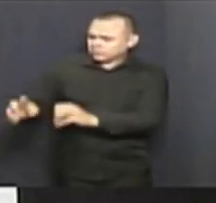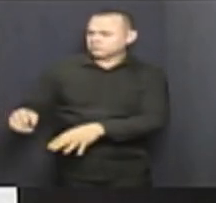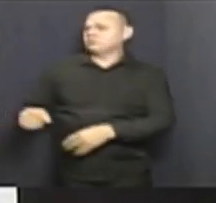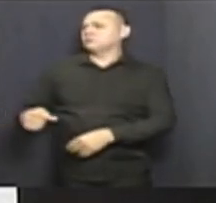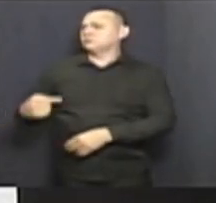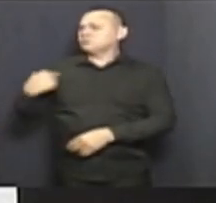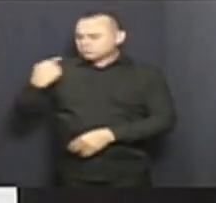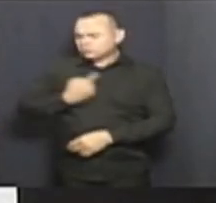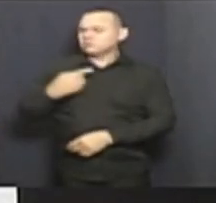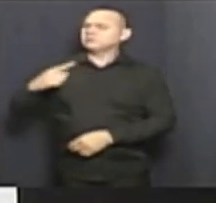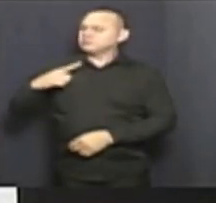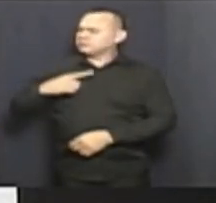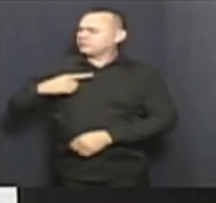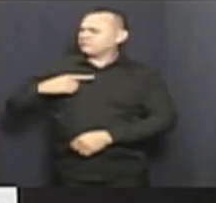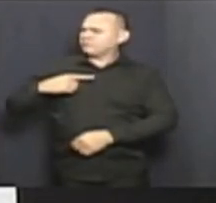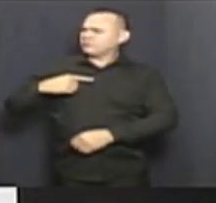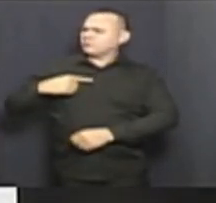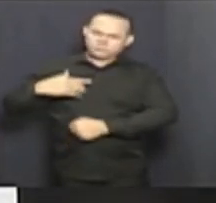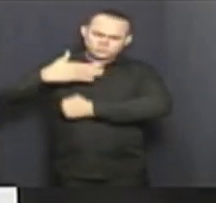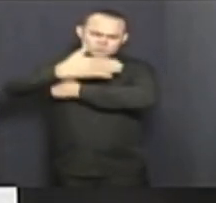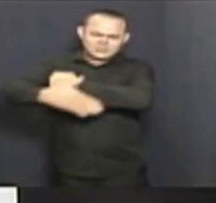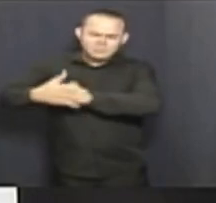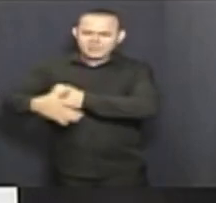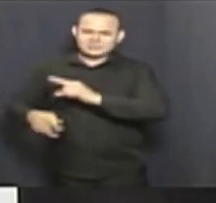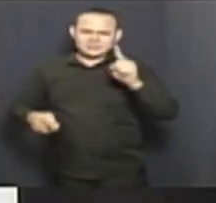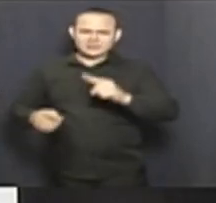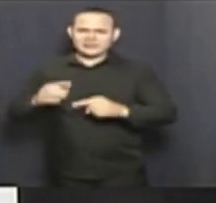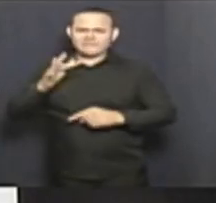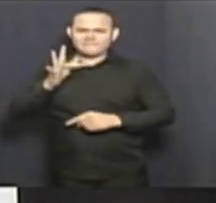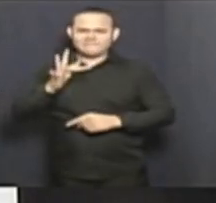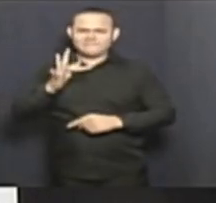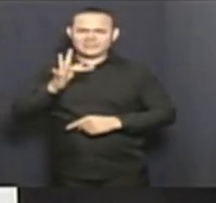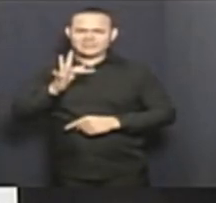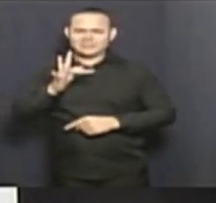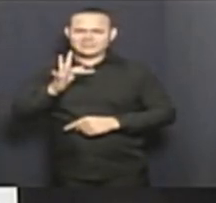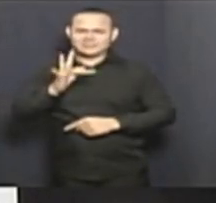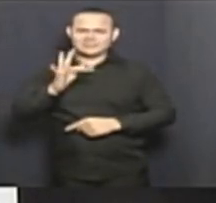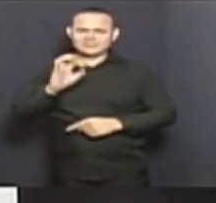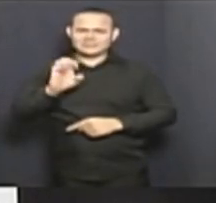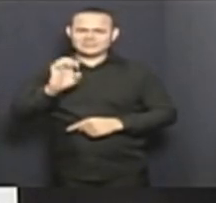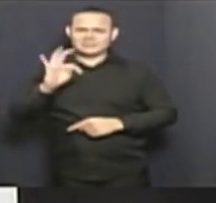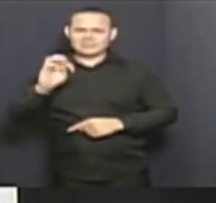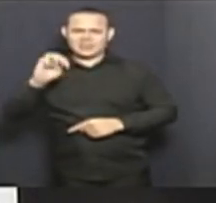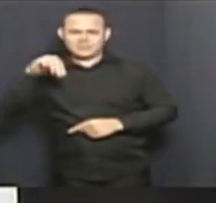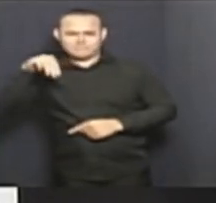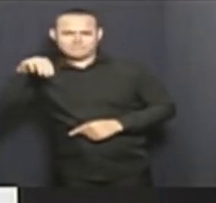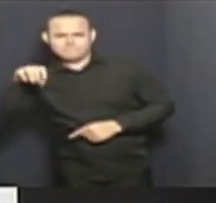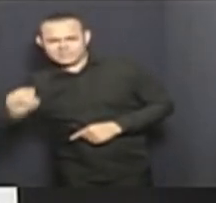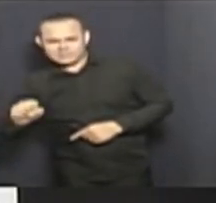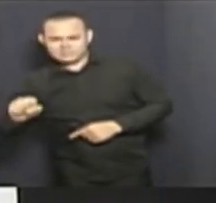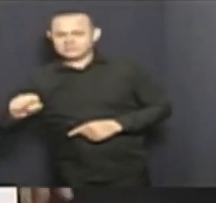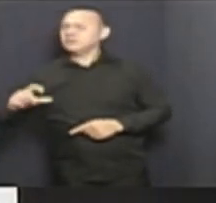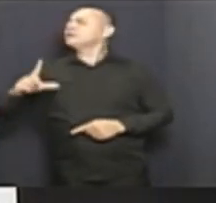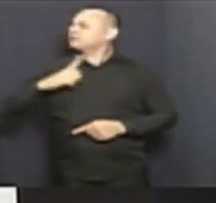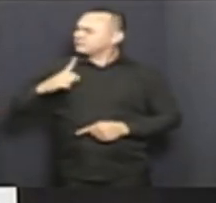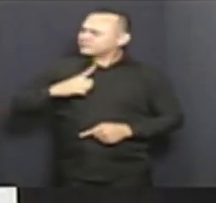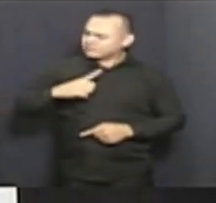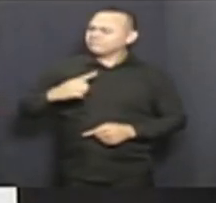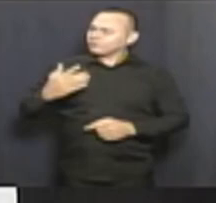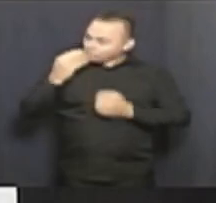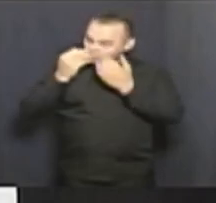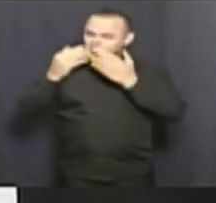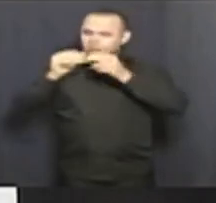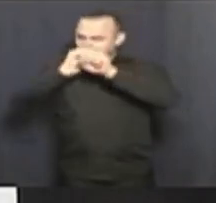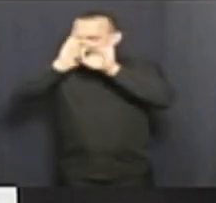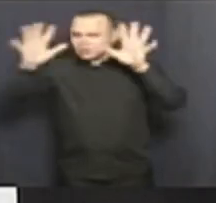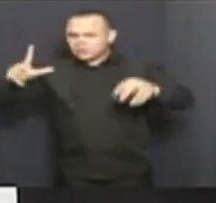debate da fé tênis e ficou muito claro que existe uma série de mazelas que nós precisamos